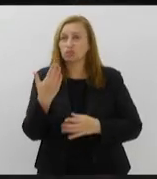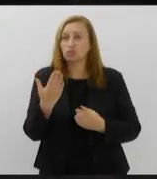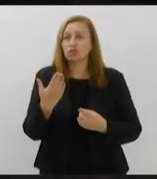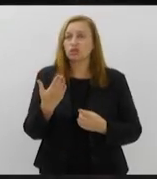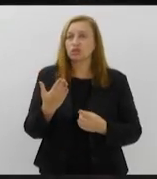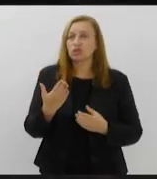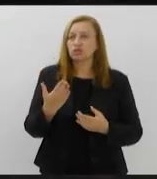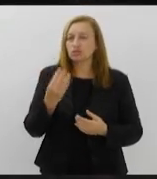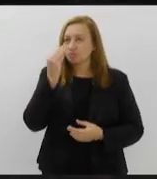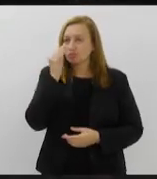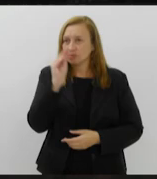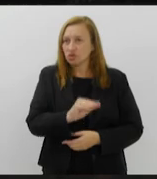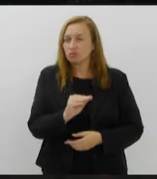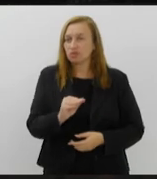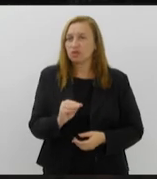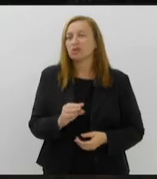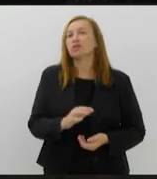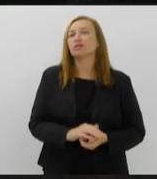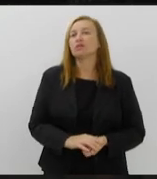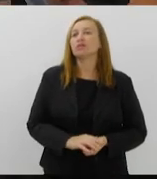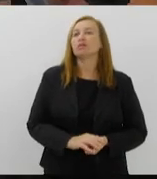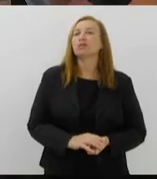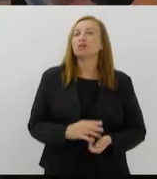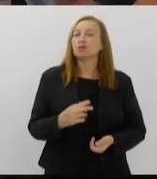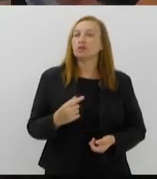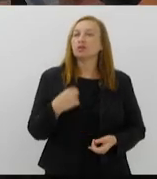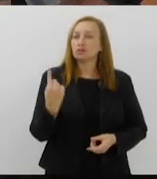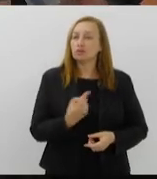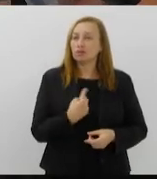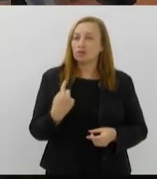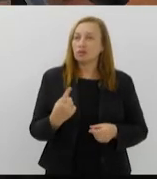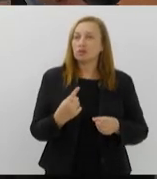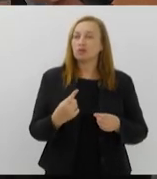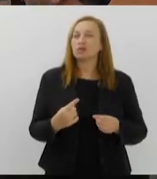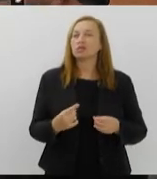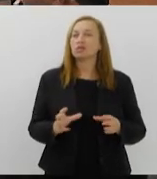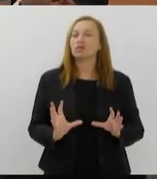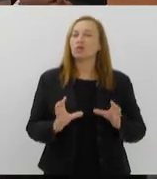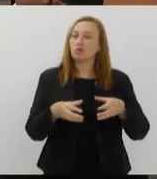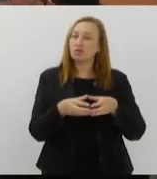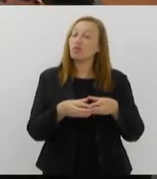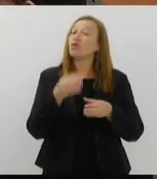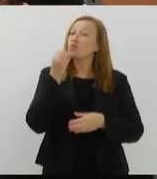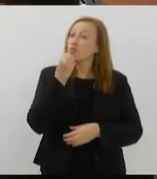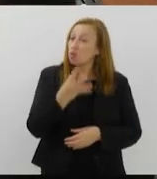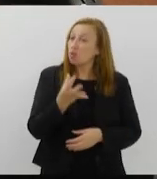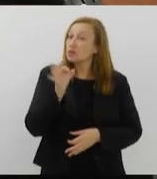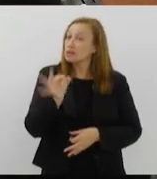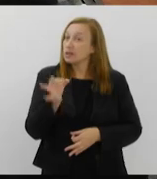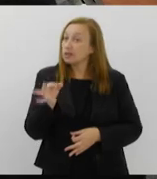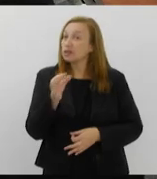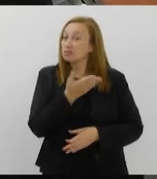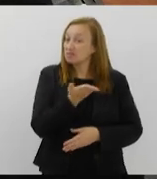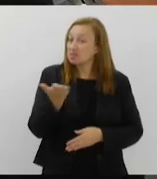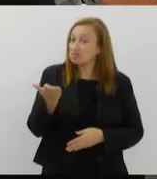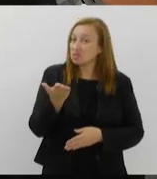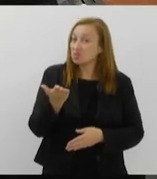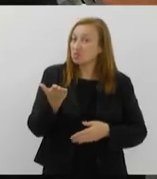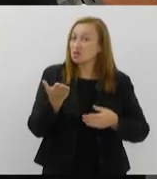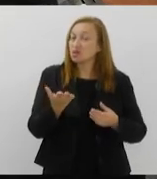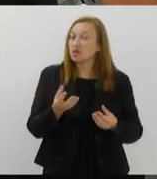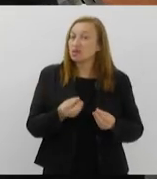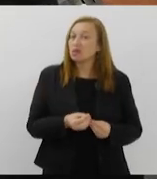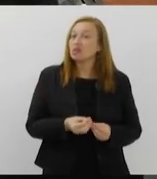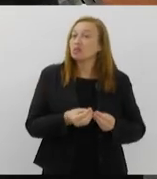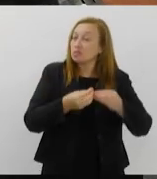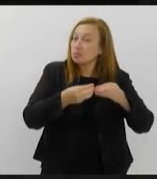intolerância. A nossa CPI foi muito produtiva e, com certeza, essas pessoas que cometem esse tipo de